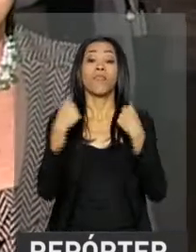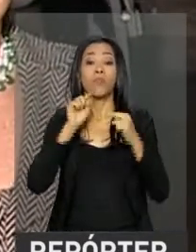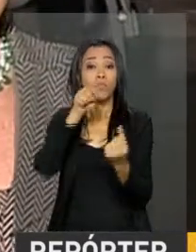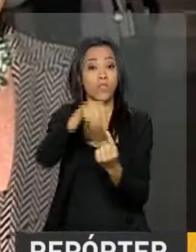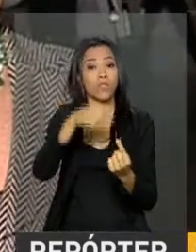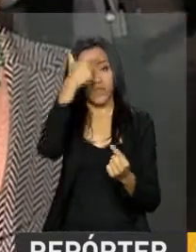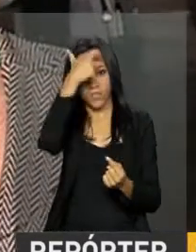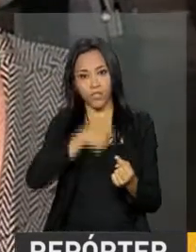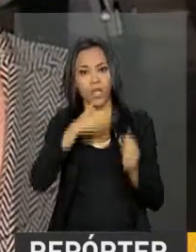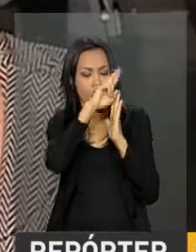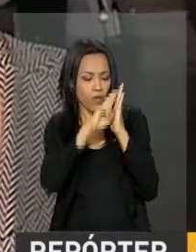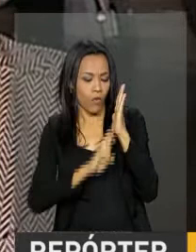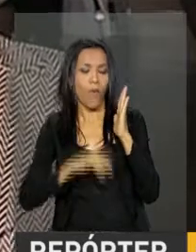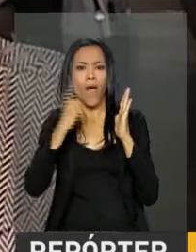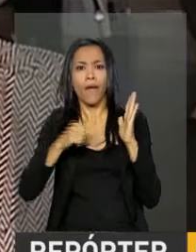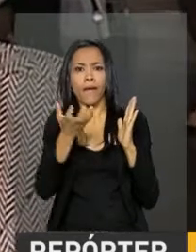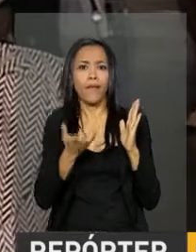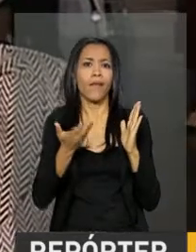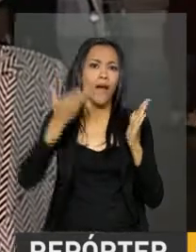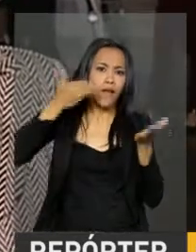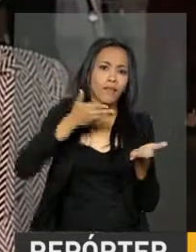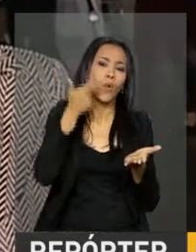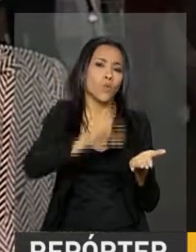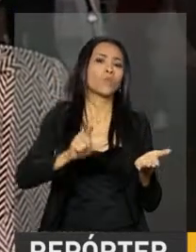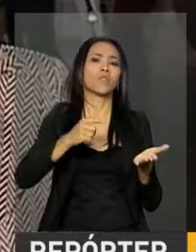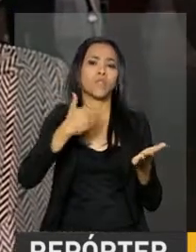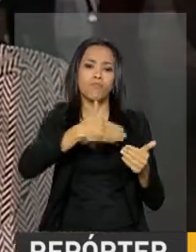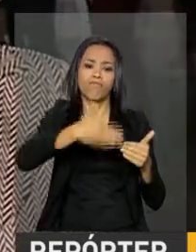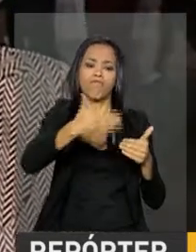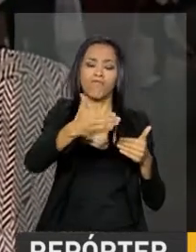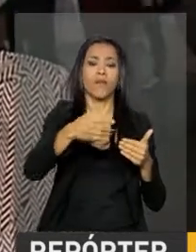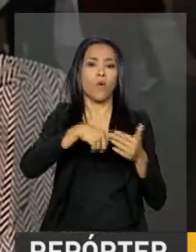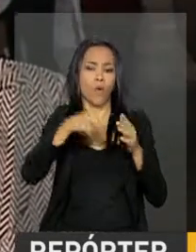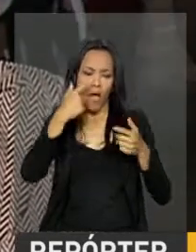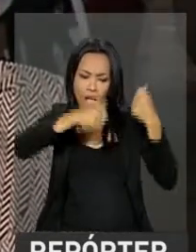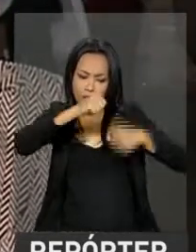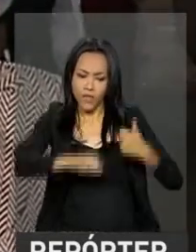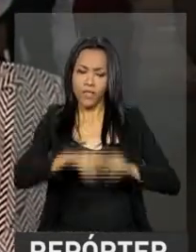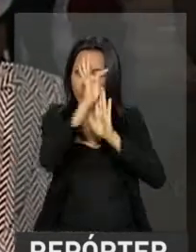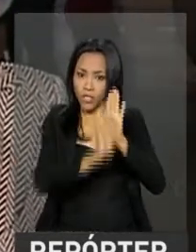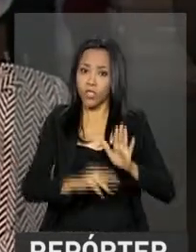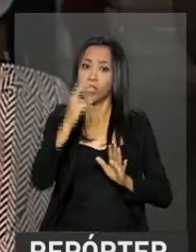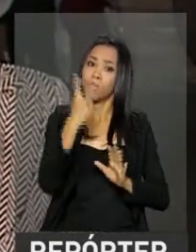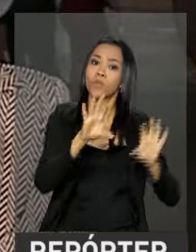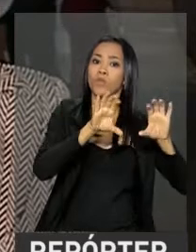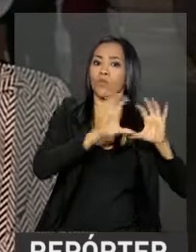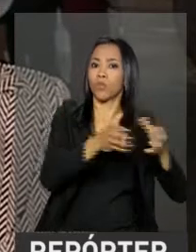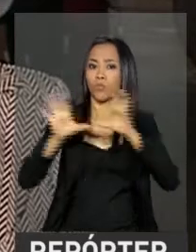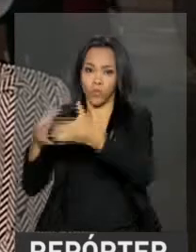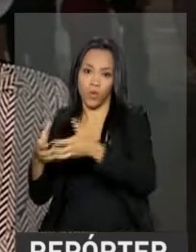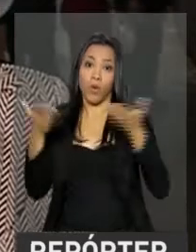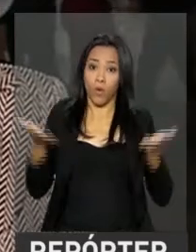do relator é avançar bastante aí no senado esta semana com a apreciação do texto em duas comissões hoje ele será analisado